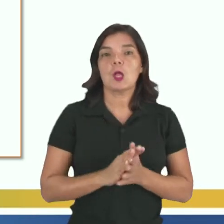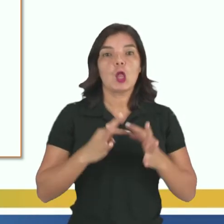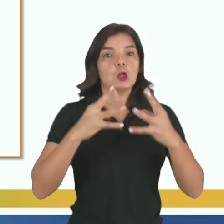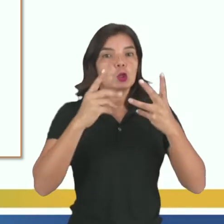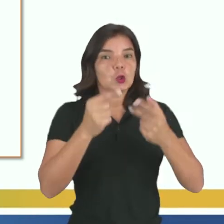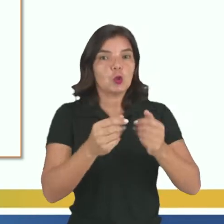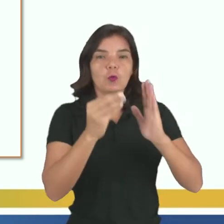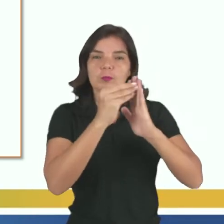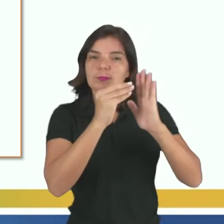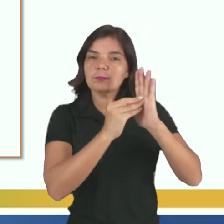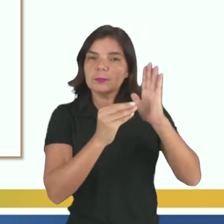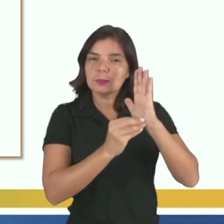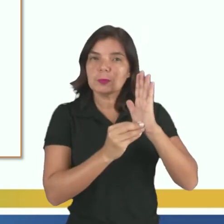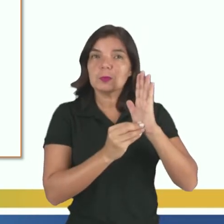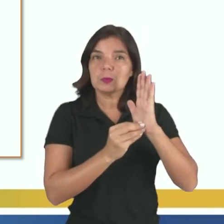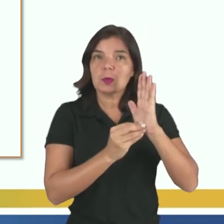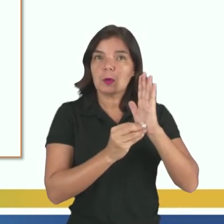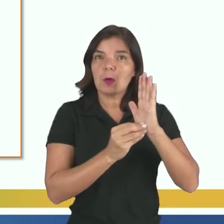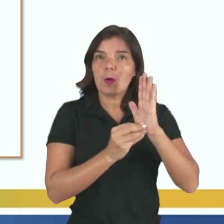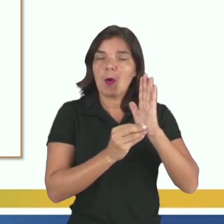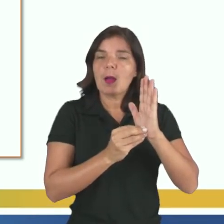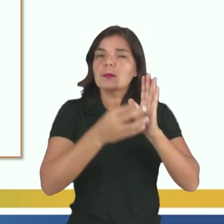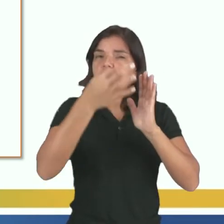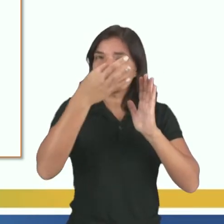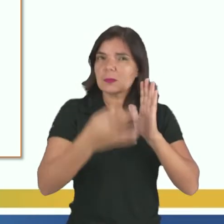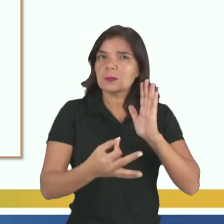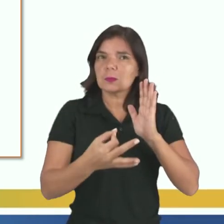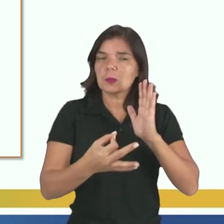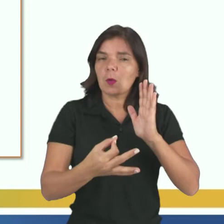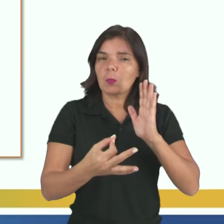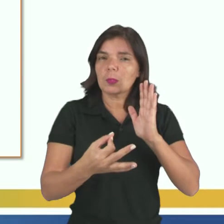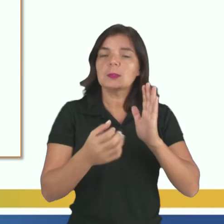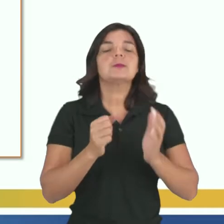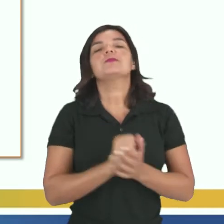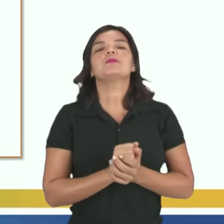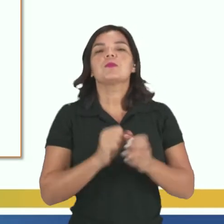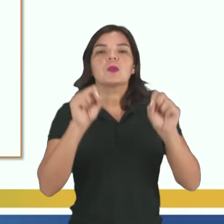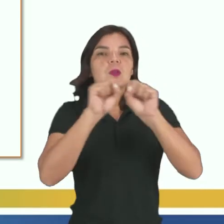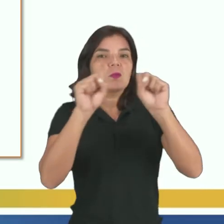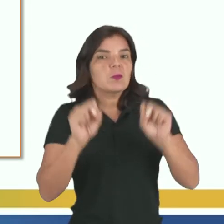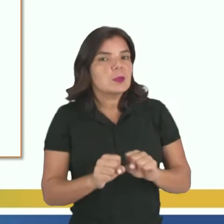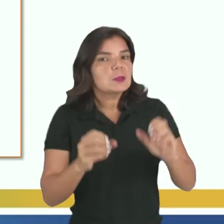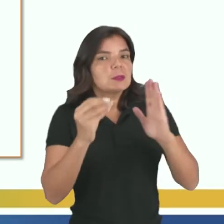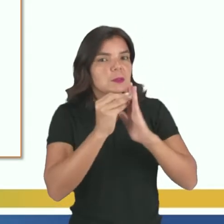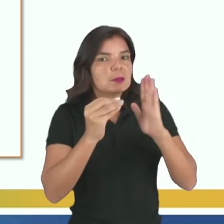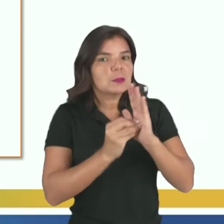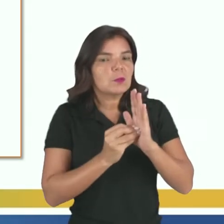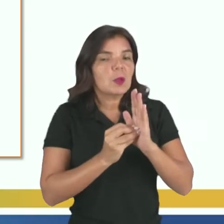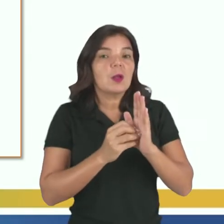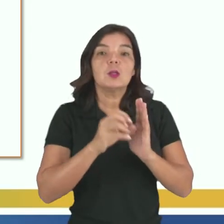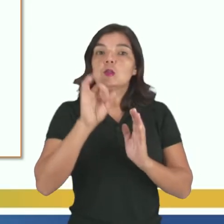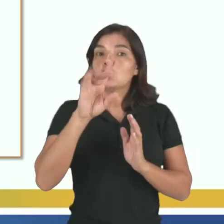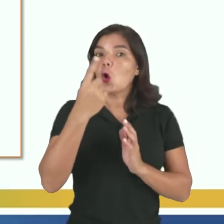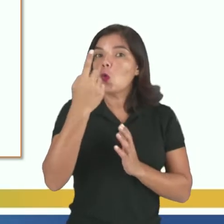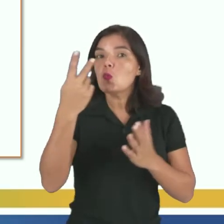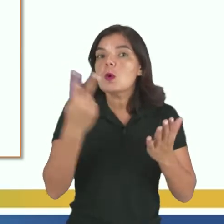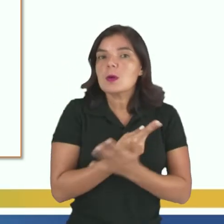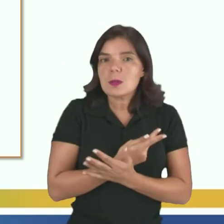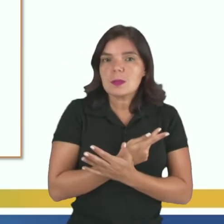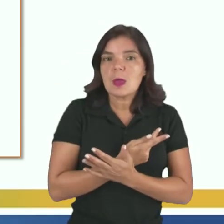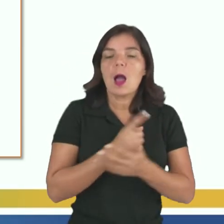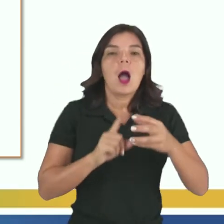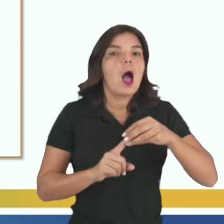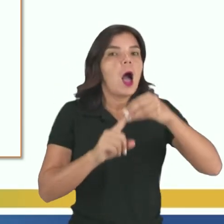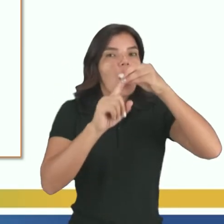as alternativas correlacionam adequadamente o sistema e a sua classificação, exceto, ou seja, qual é a